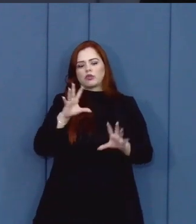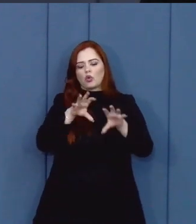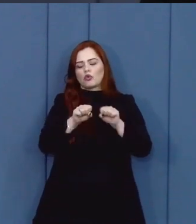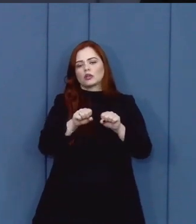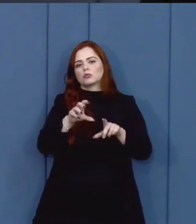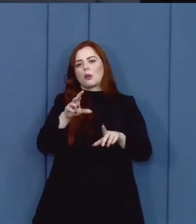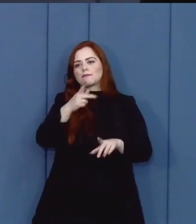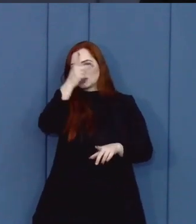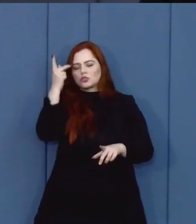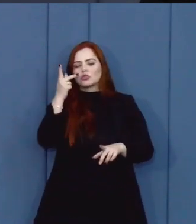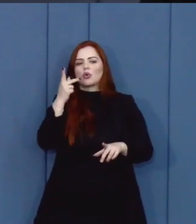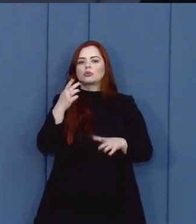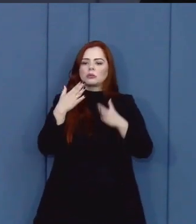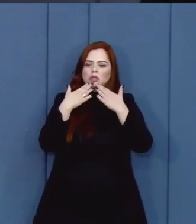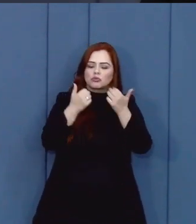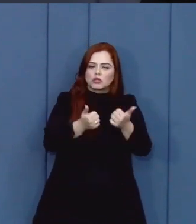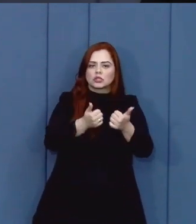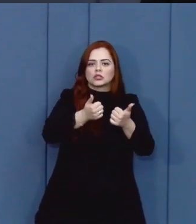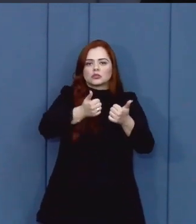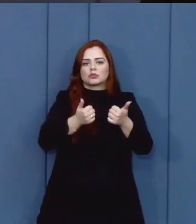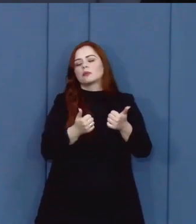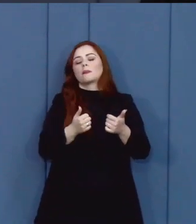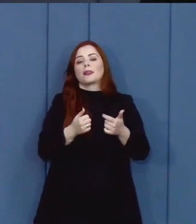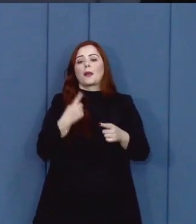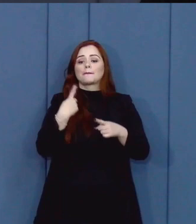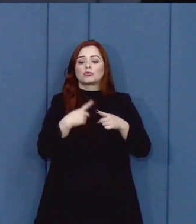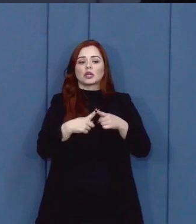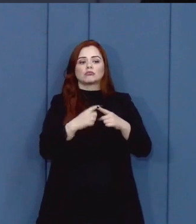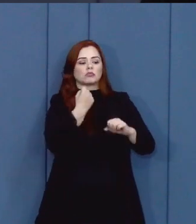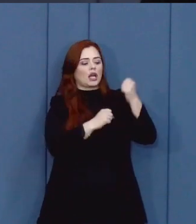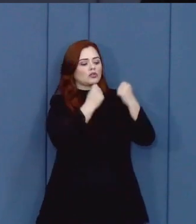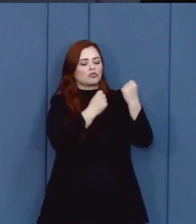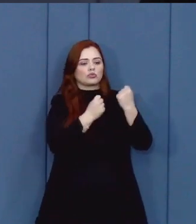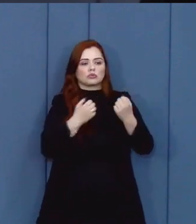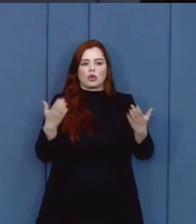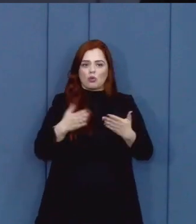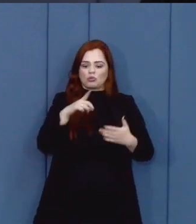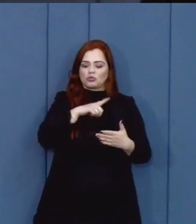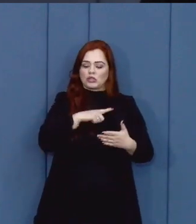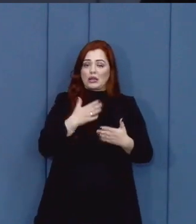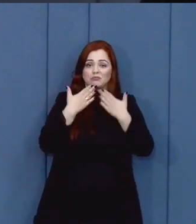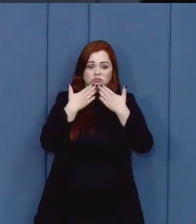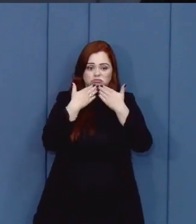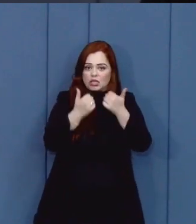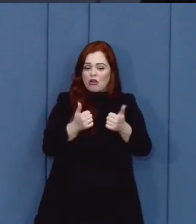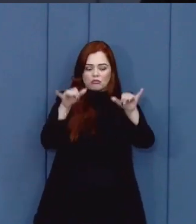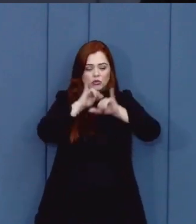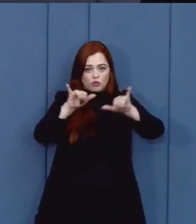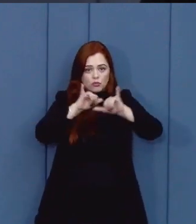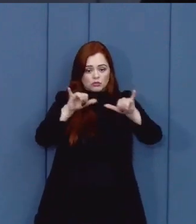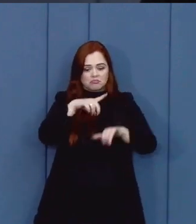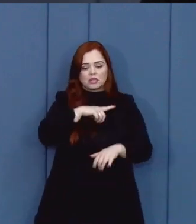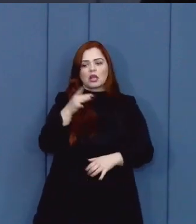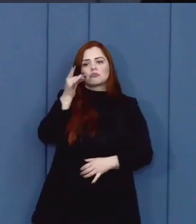né, e favorecendo para que a participação da indústria, que tem hoje muito mais recursos, equipe, informações,